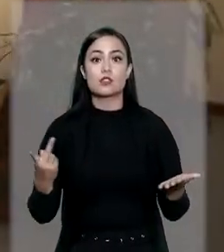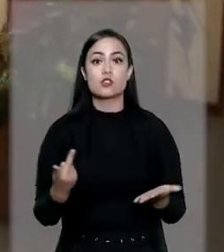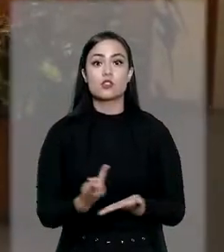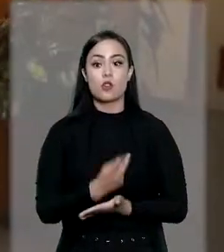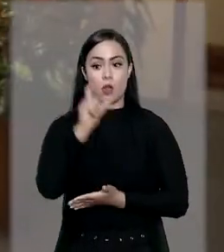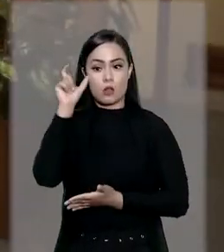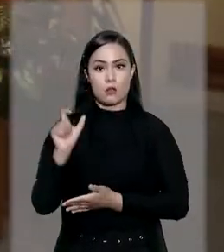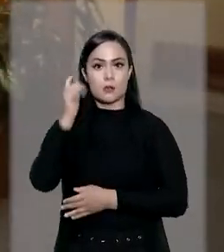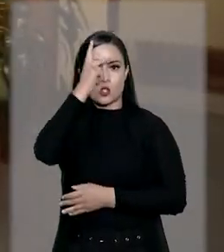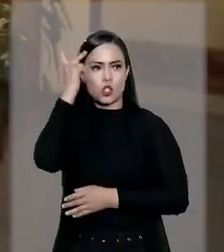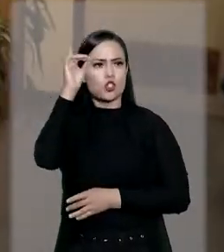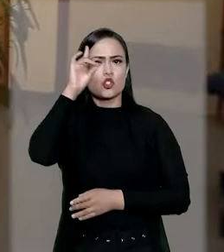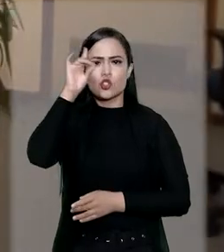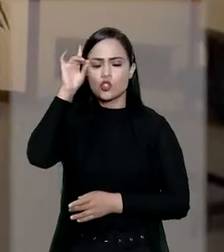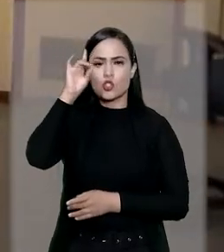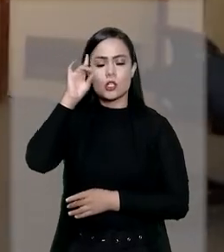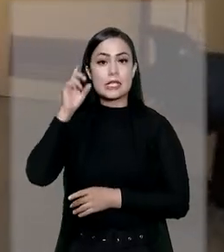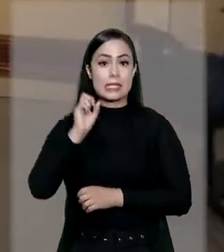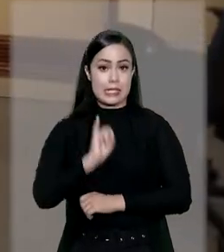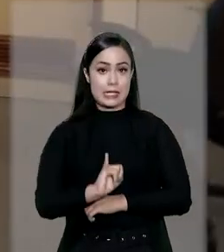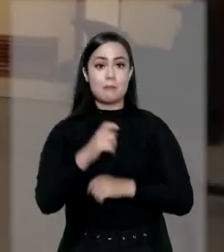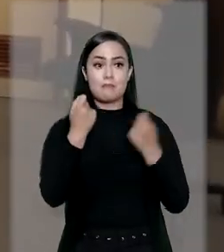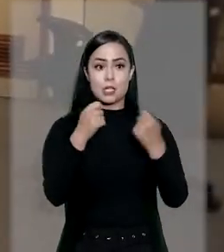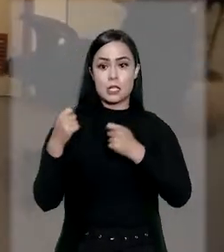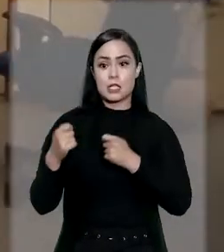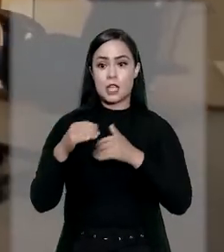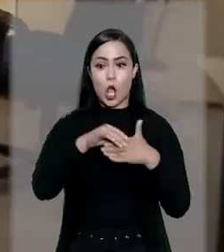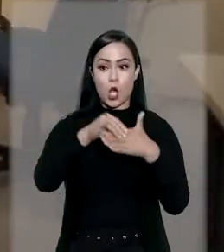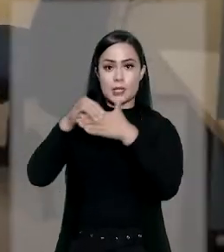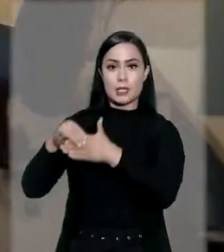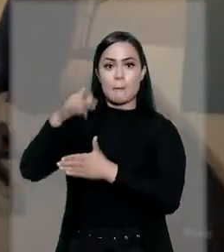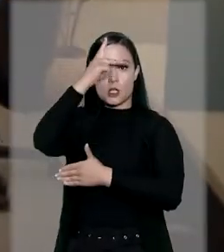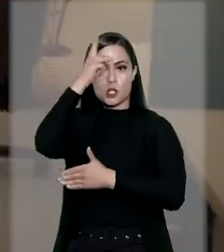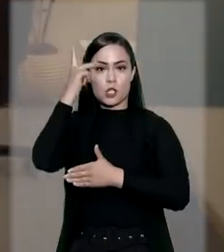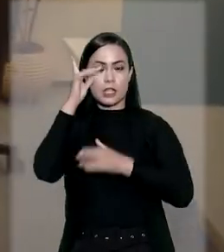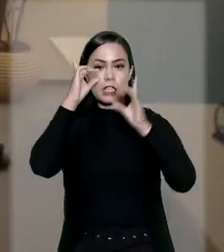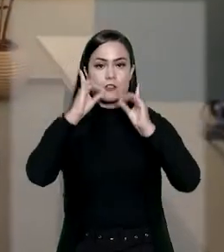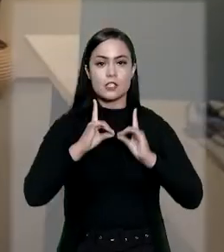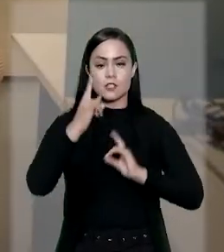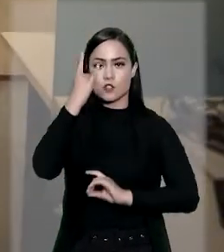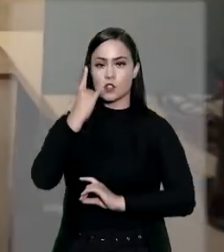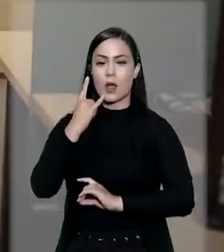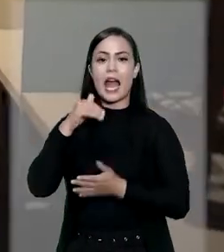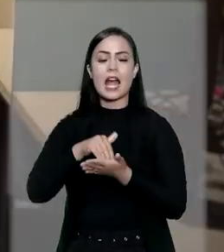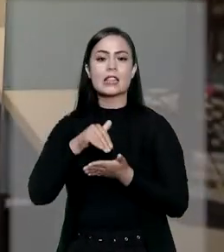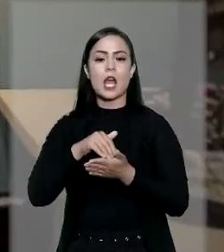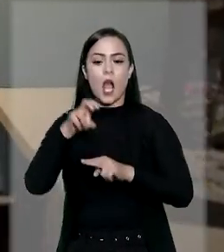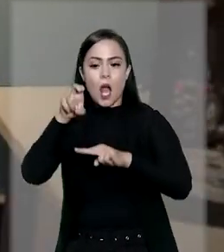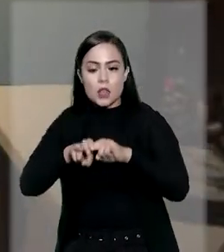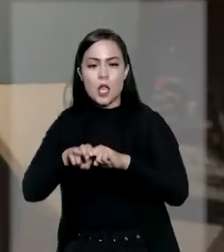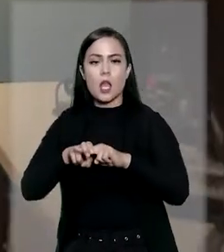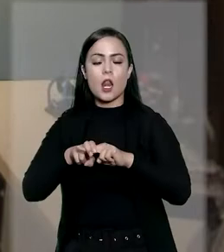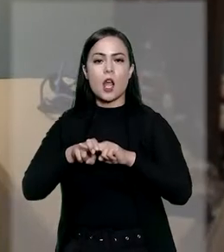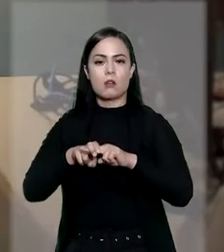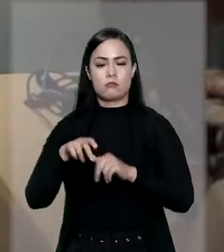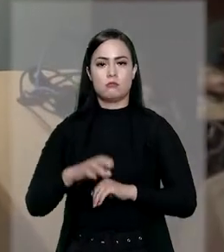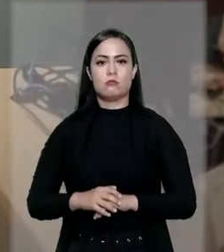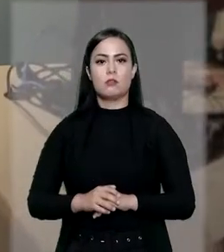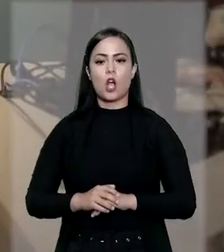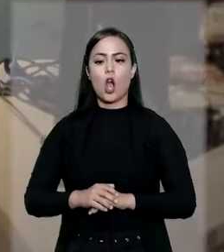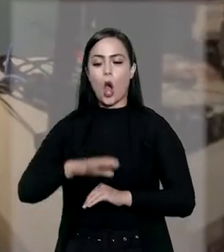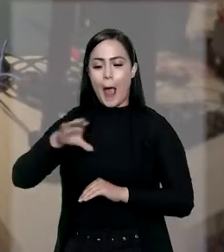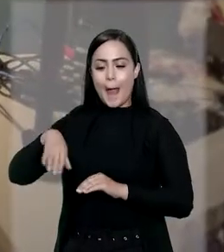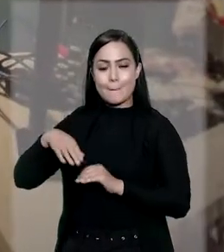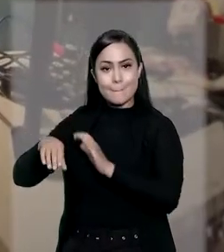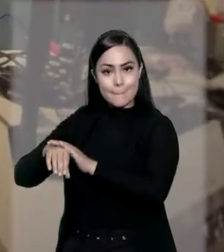as ações dela no dia a dia. E se por acaso precisar conduzir a pessoa com deficiência visual até uma cadeira,